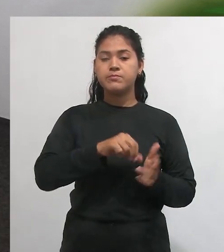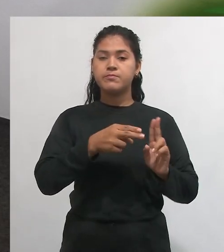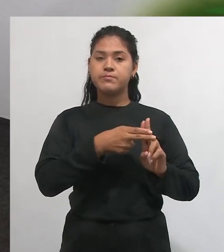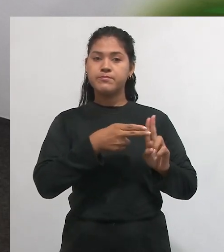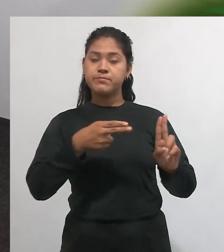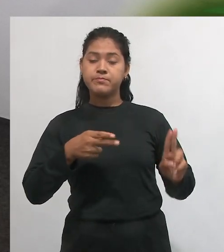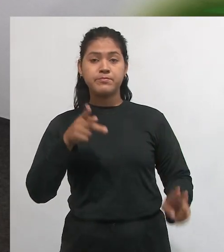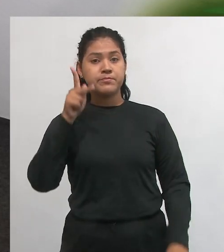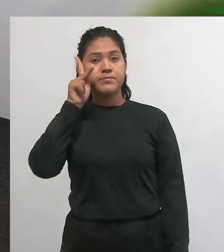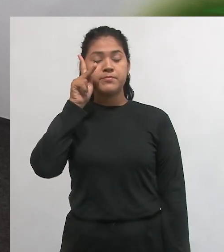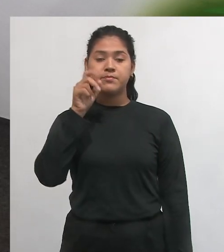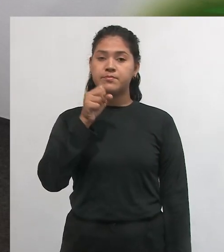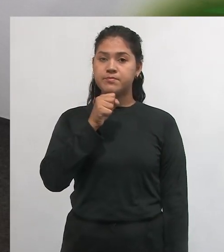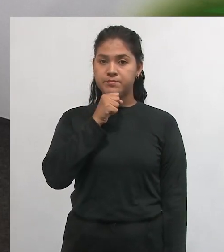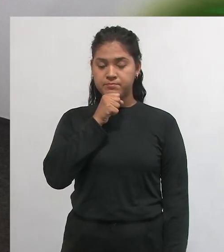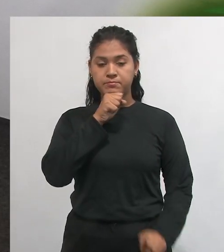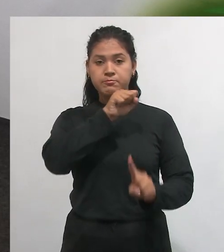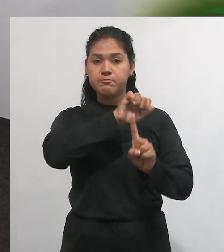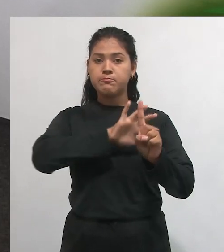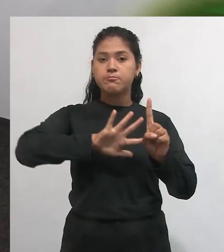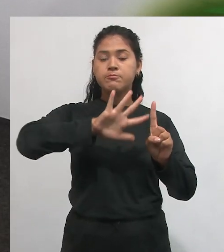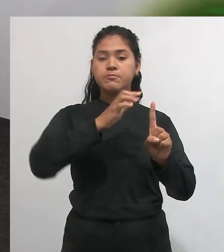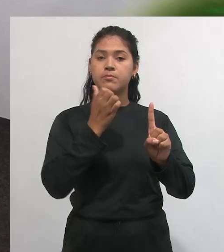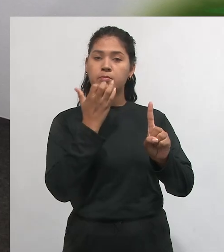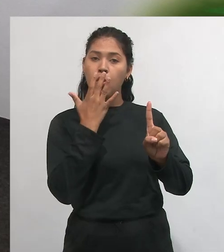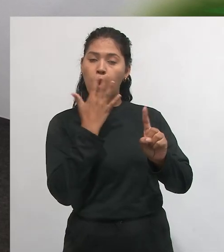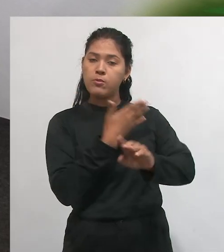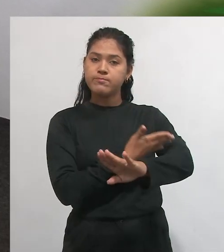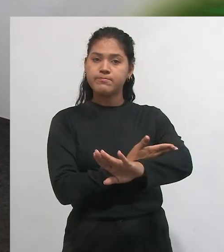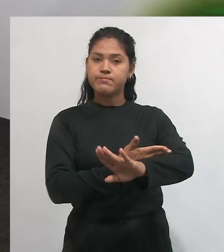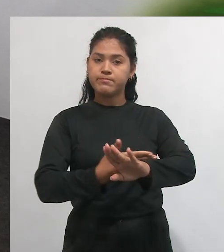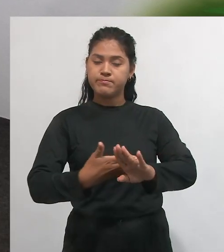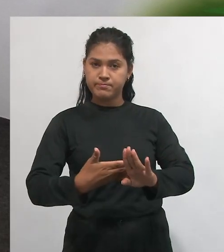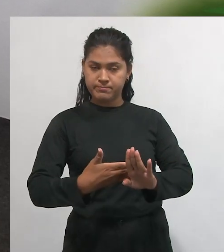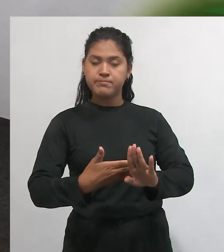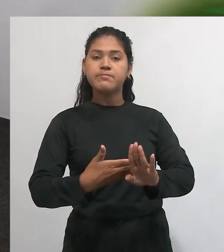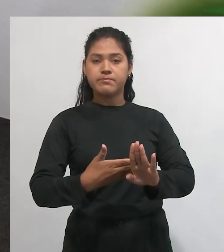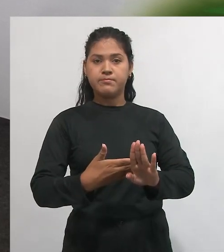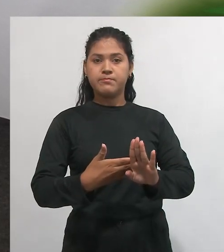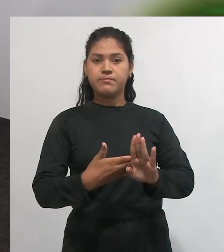Porto Velho. Ao fundo há uma parede branca,